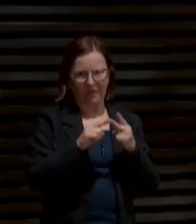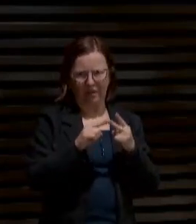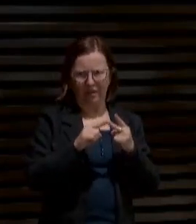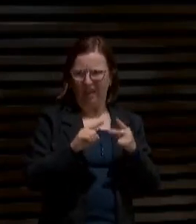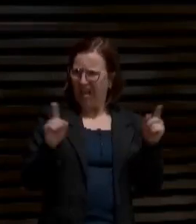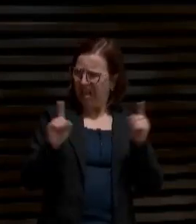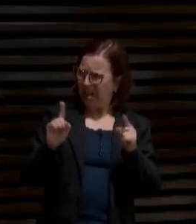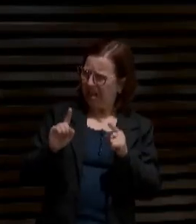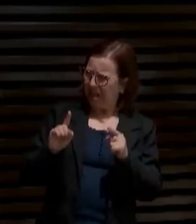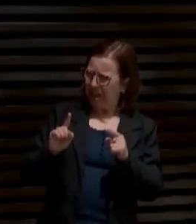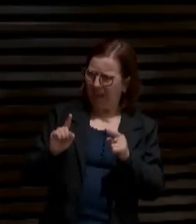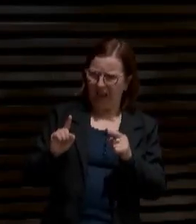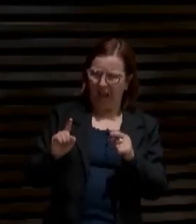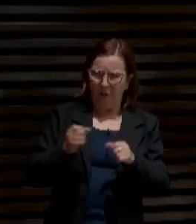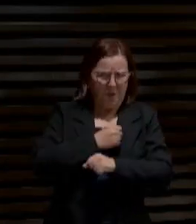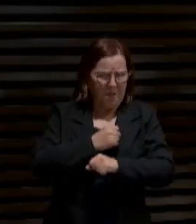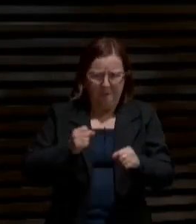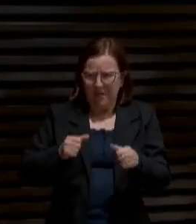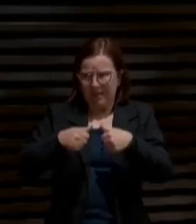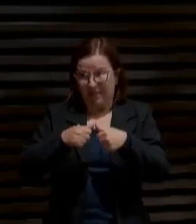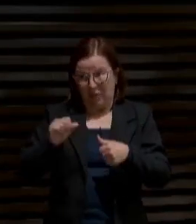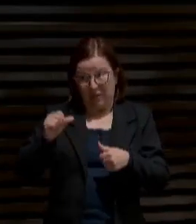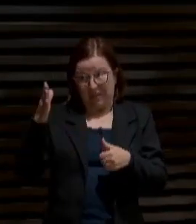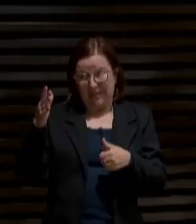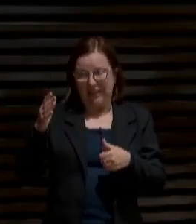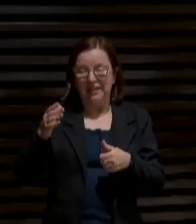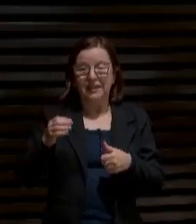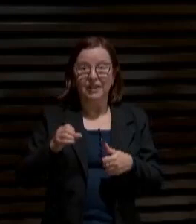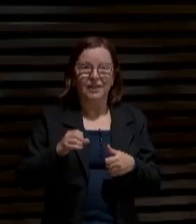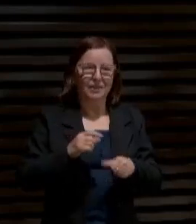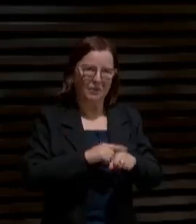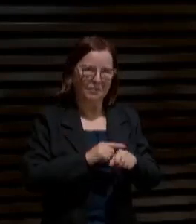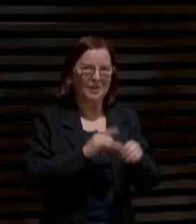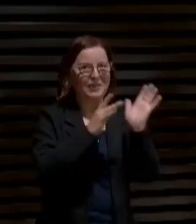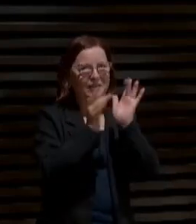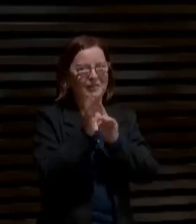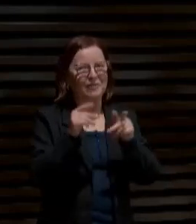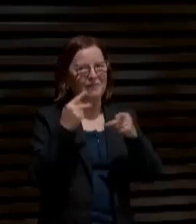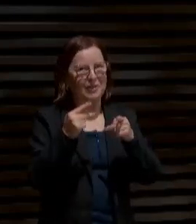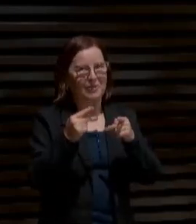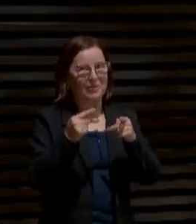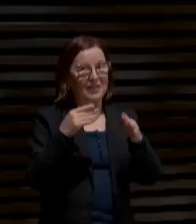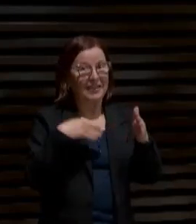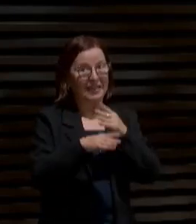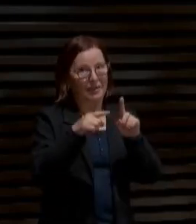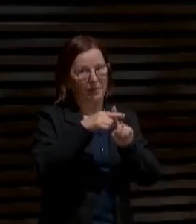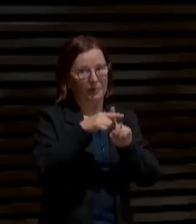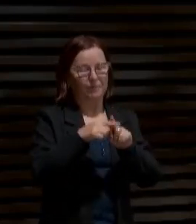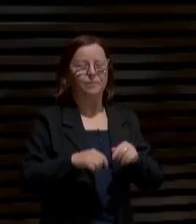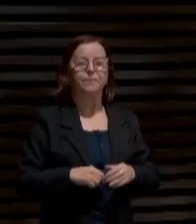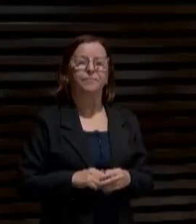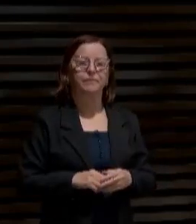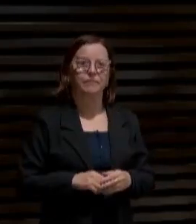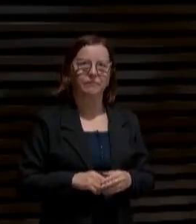maneira nenhuma isso eu te acontecerá quando Jesus falou que ia para Cruz olha Pedro o Pedro ele